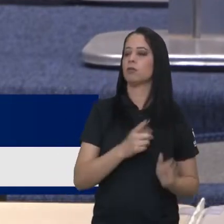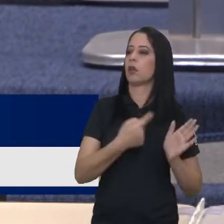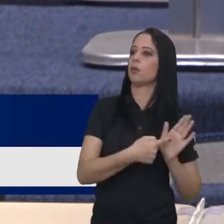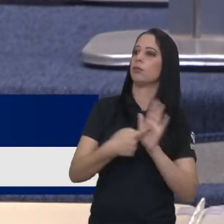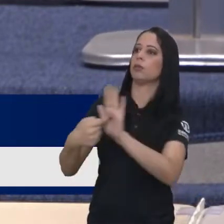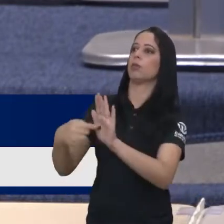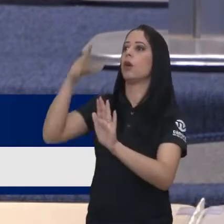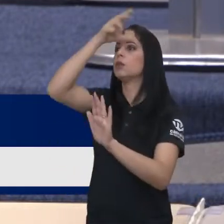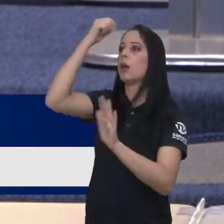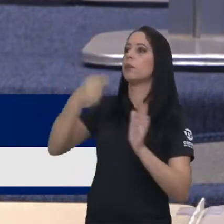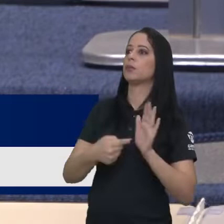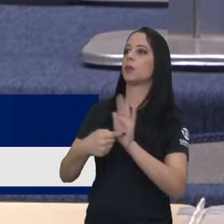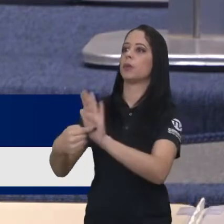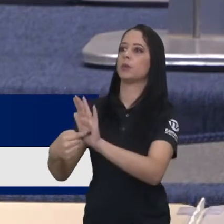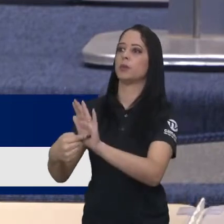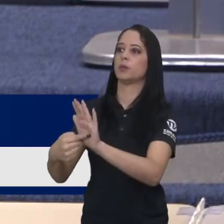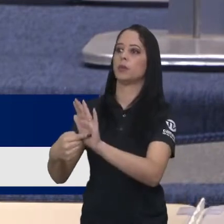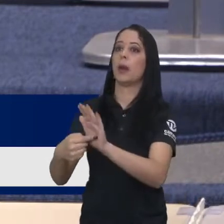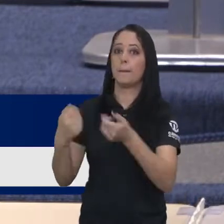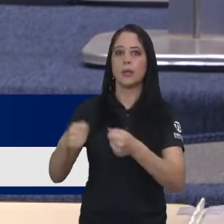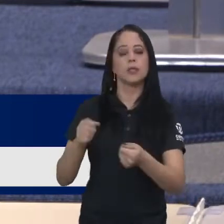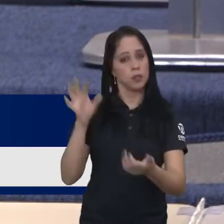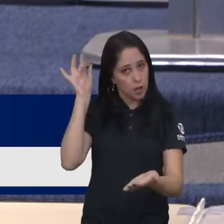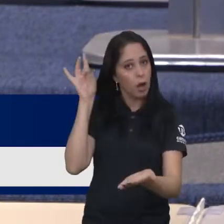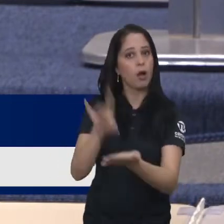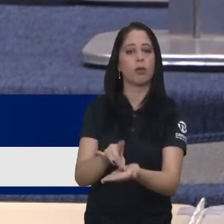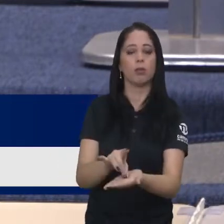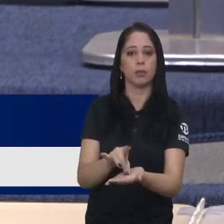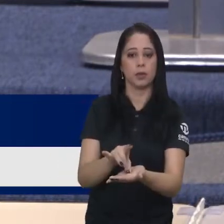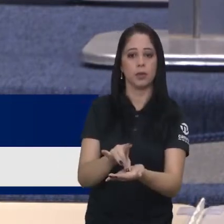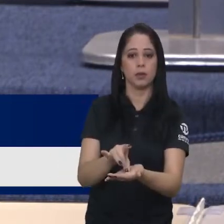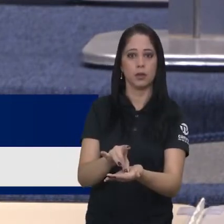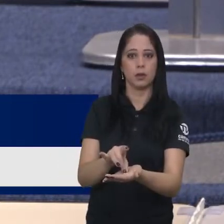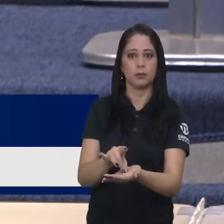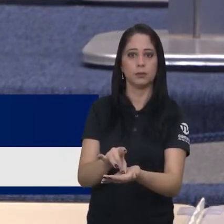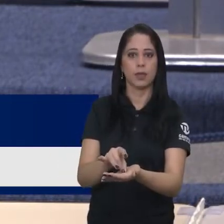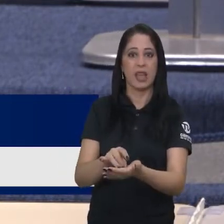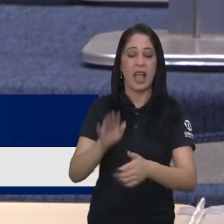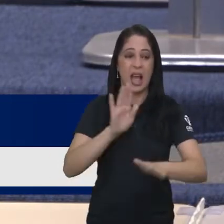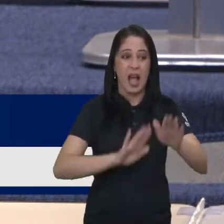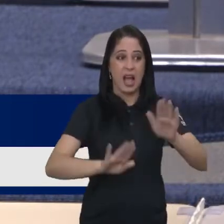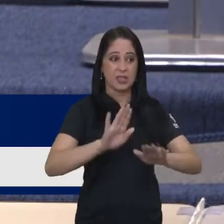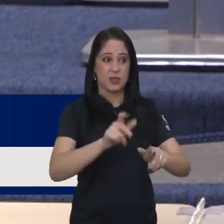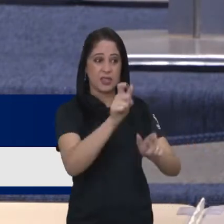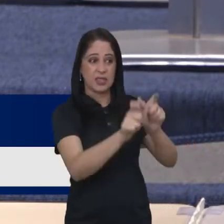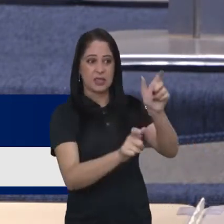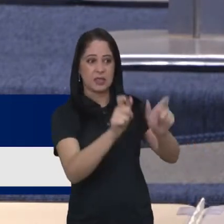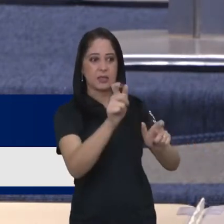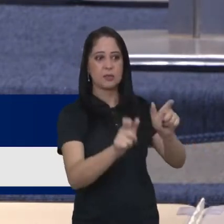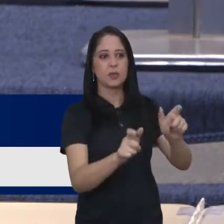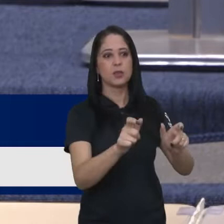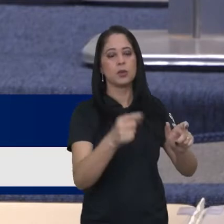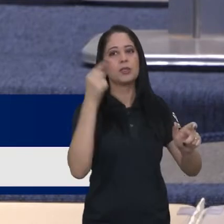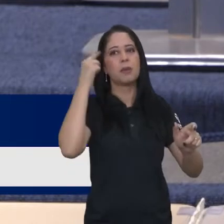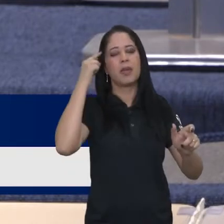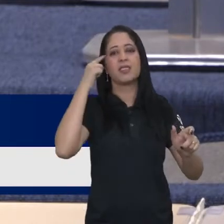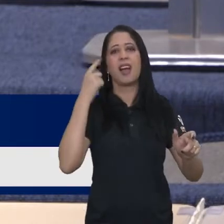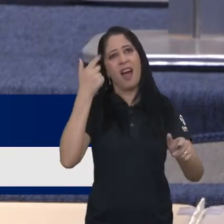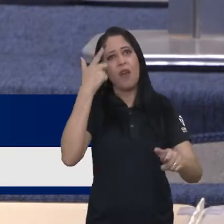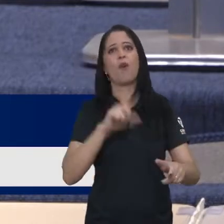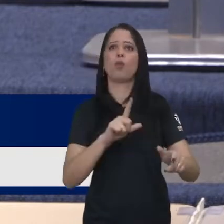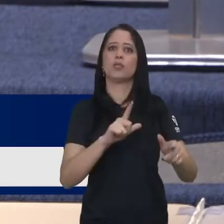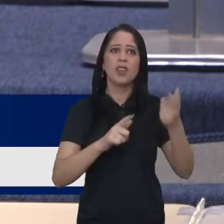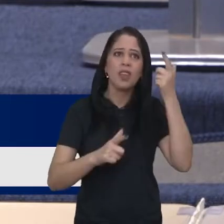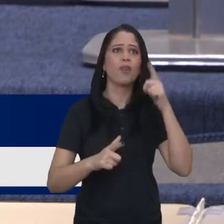E, se você não cumpre esse cronograma, tem várias punições. Então, as pessoas estão assumindo esse risco, na ilusão de que vão conseguir chegar ao fim, sem